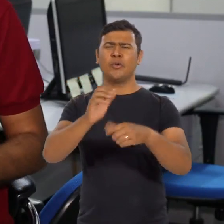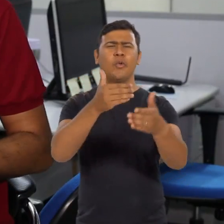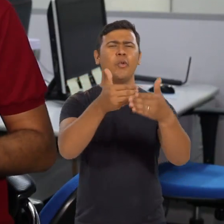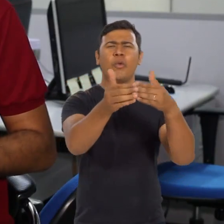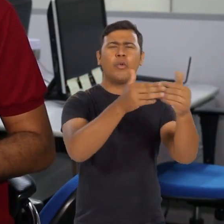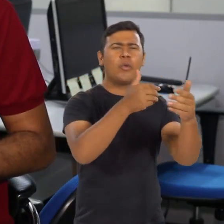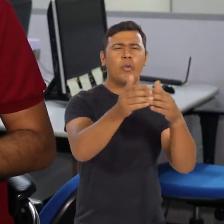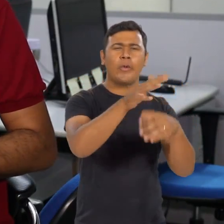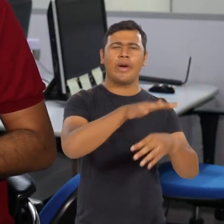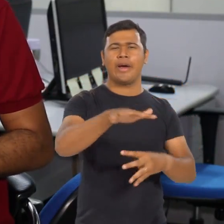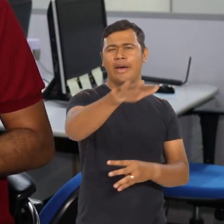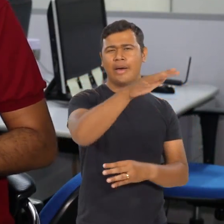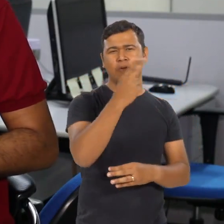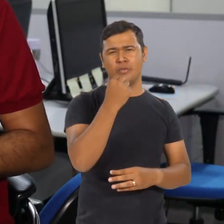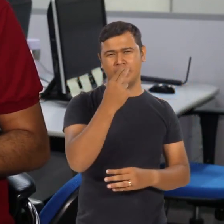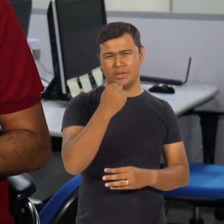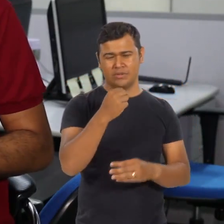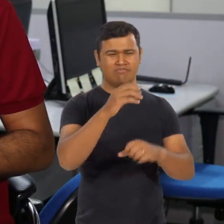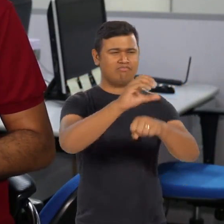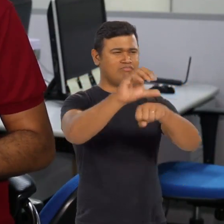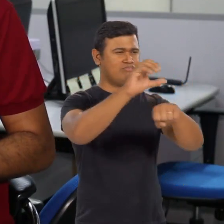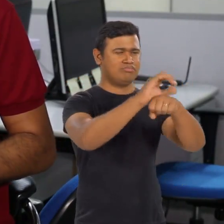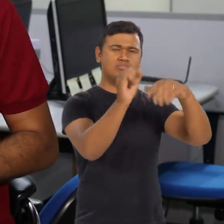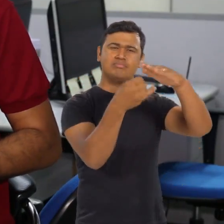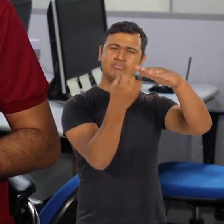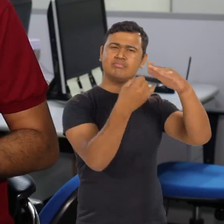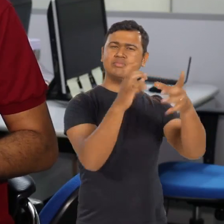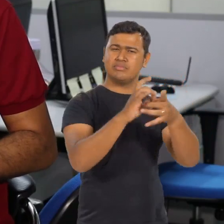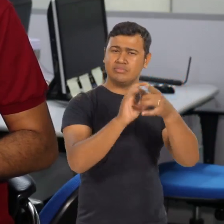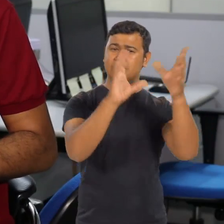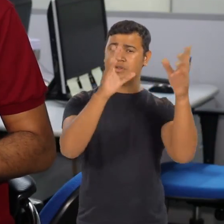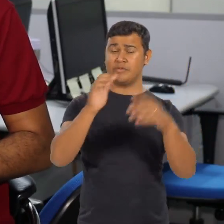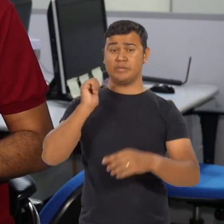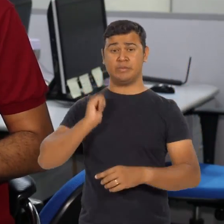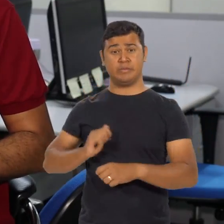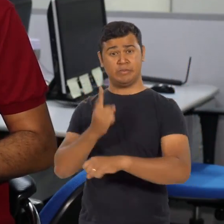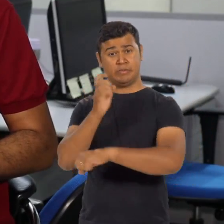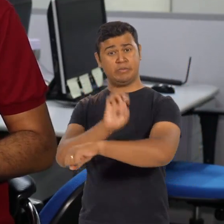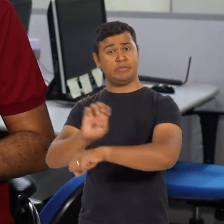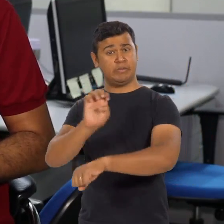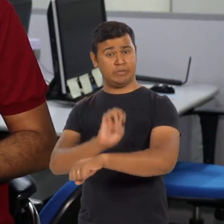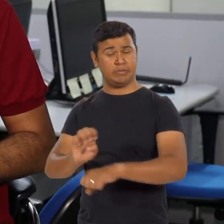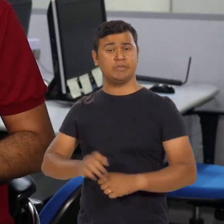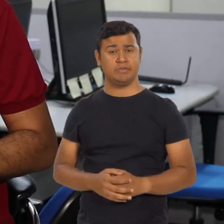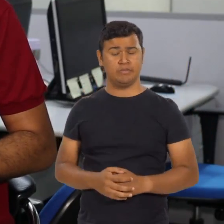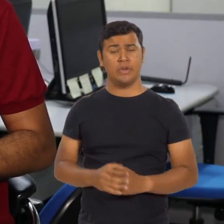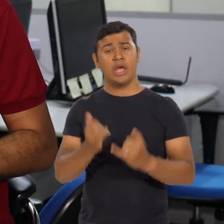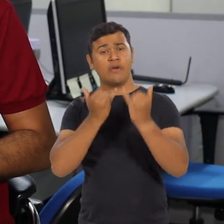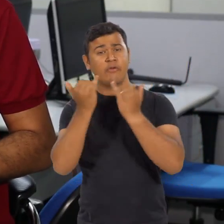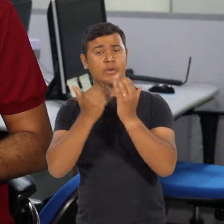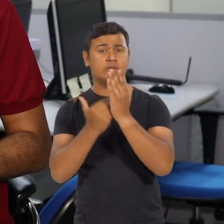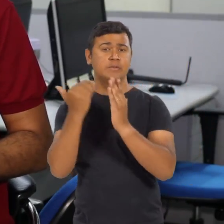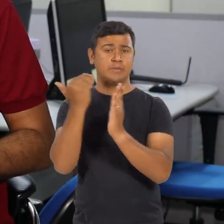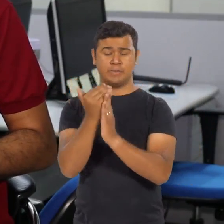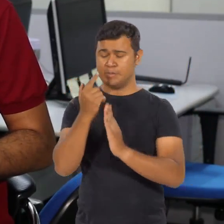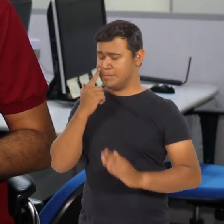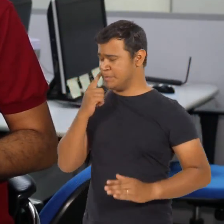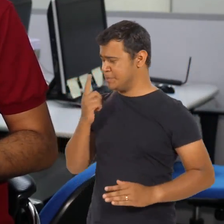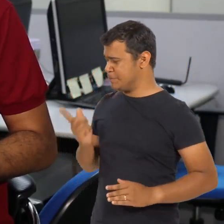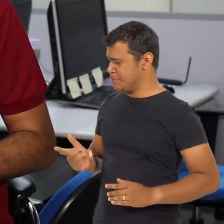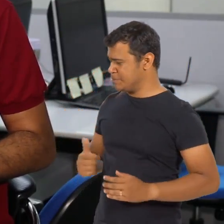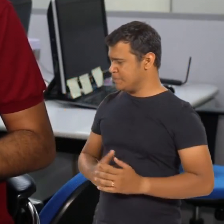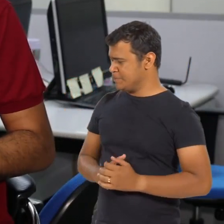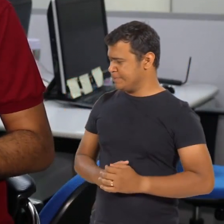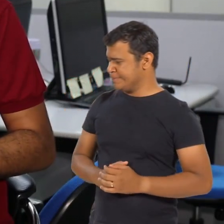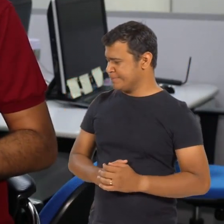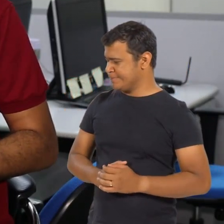de qualquer instituição de ensino superior as inscrições terminam na próxima quarta feira mais informações na aba